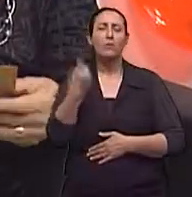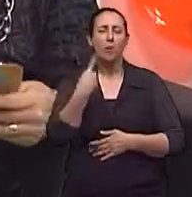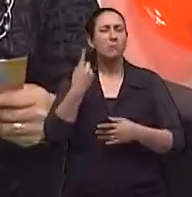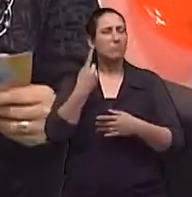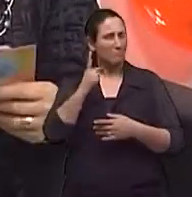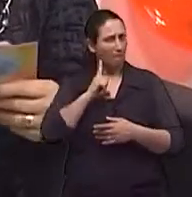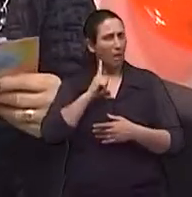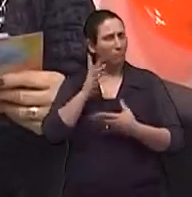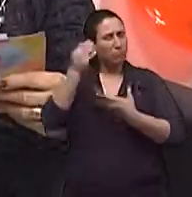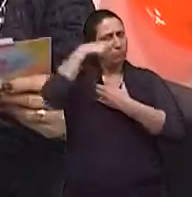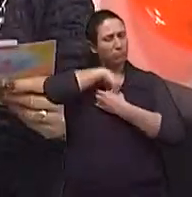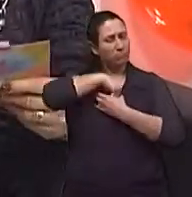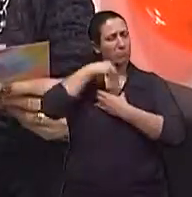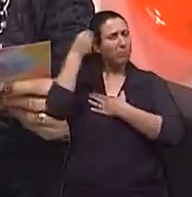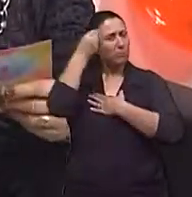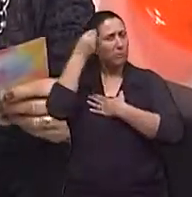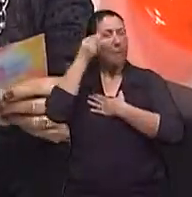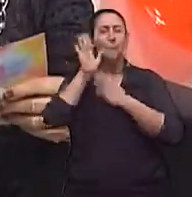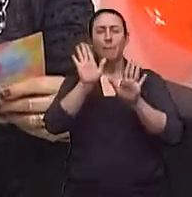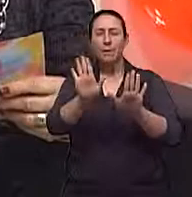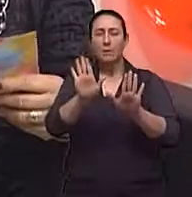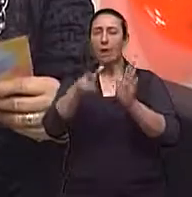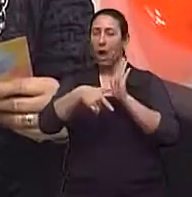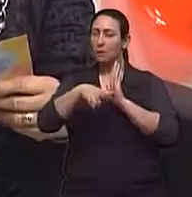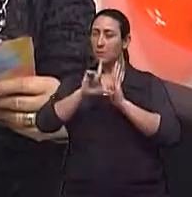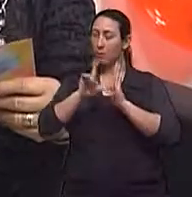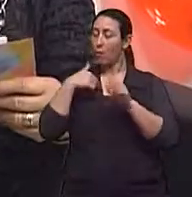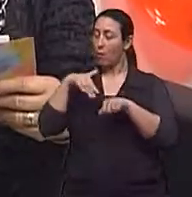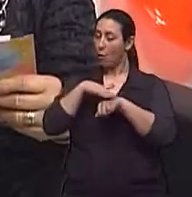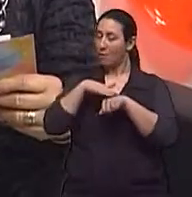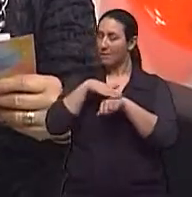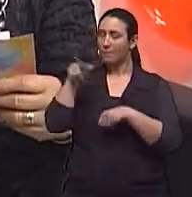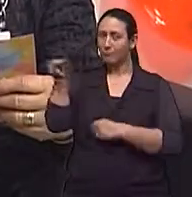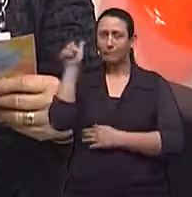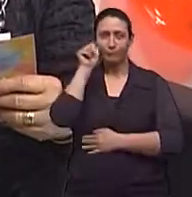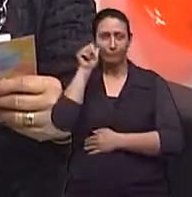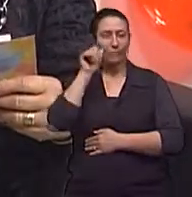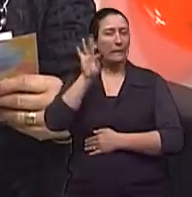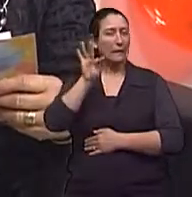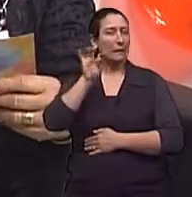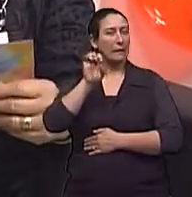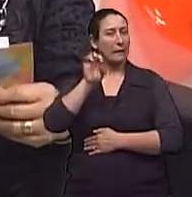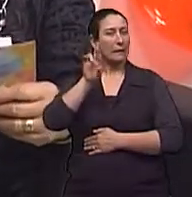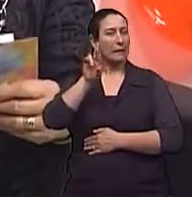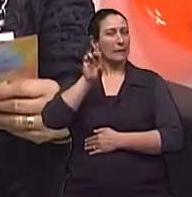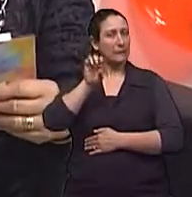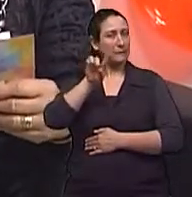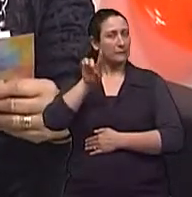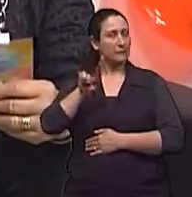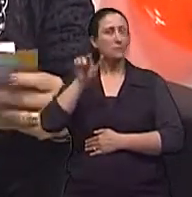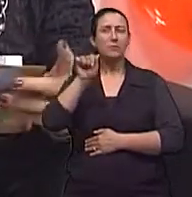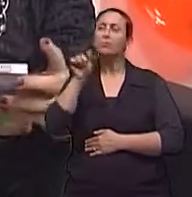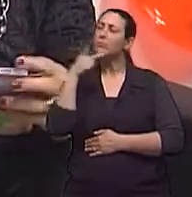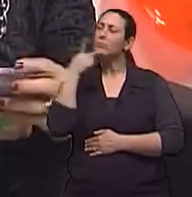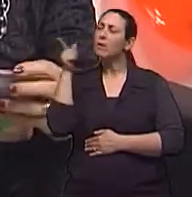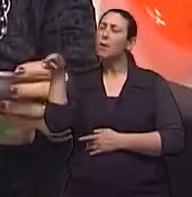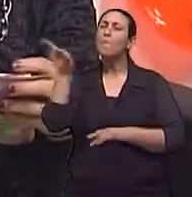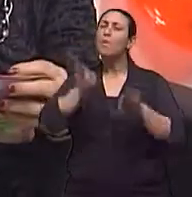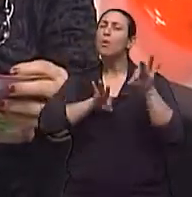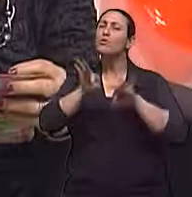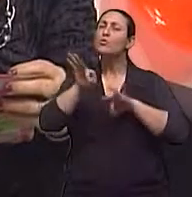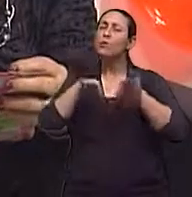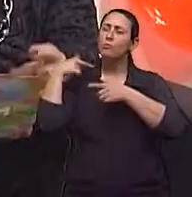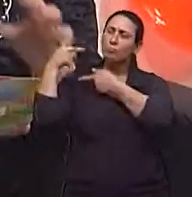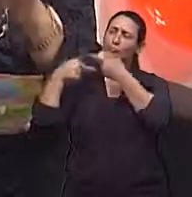questão psíquica mas eu vou começar falando aqui com a Tereza sobre a questão do projeto gerações